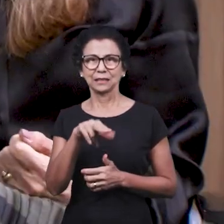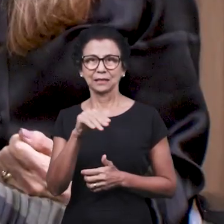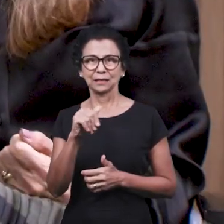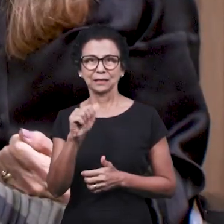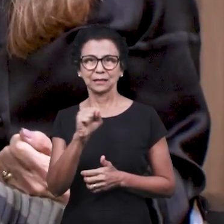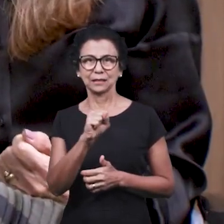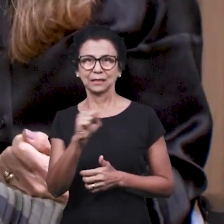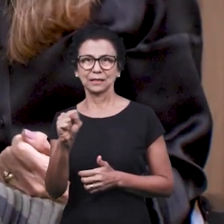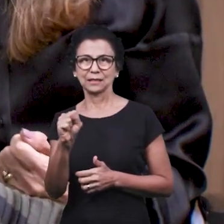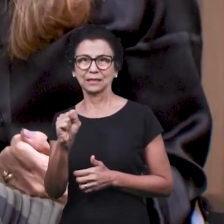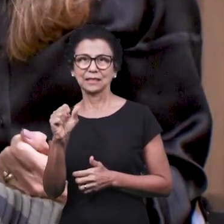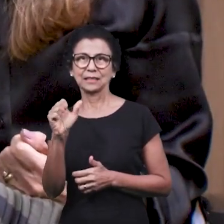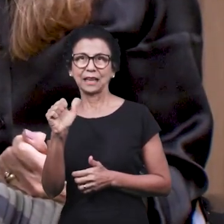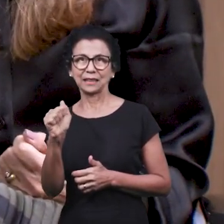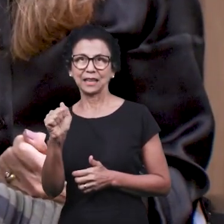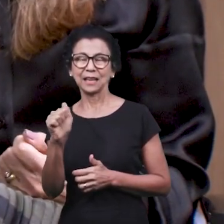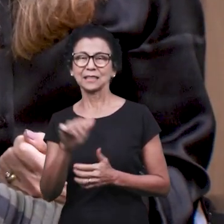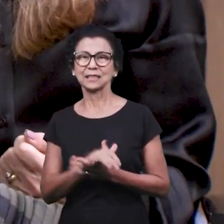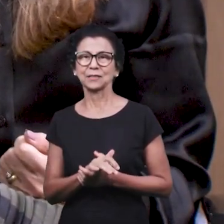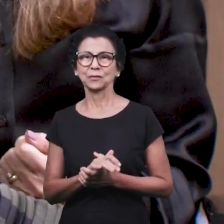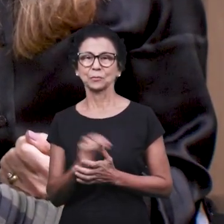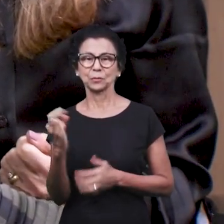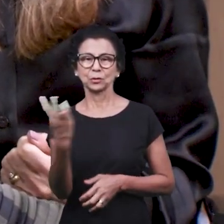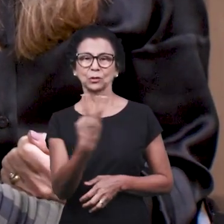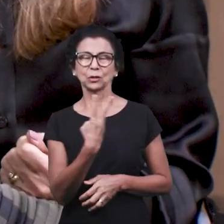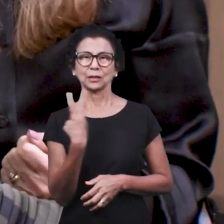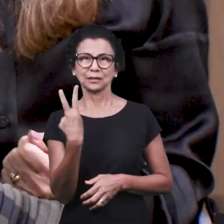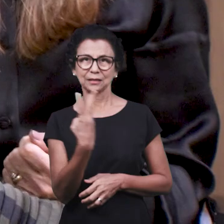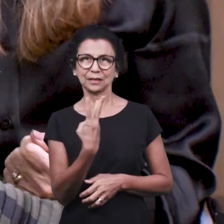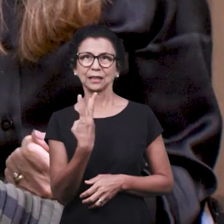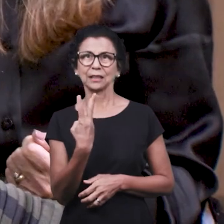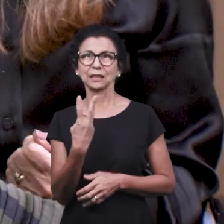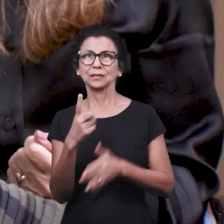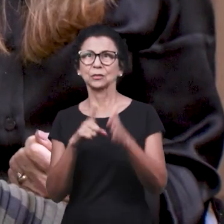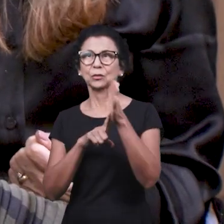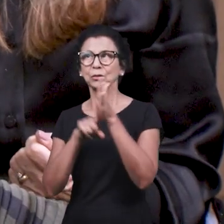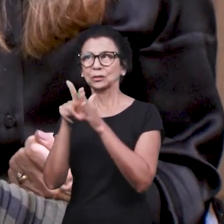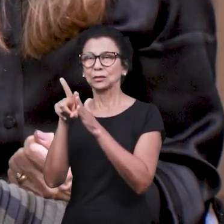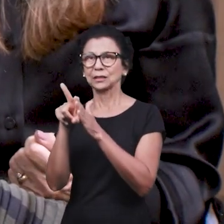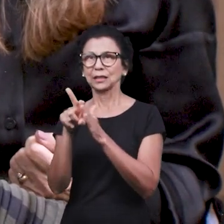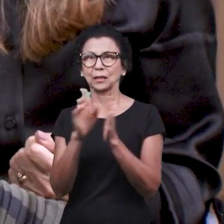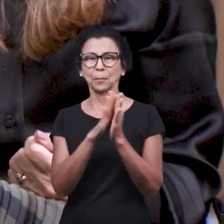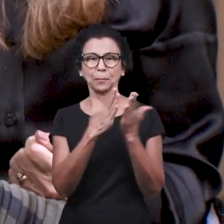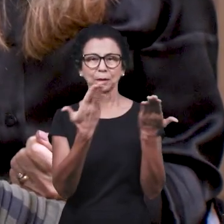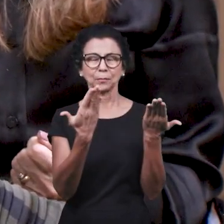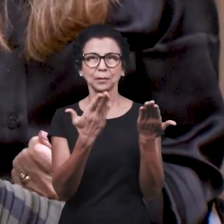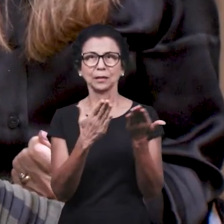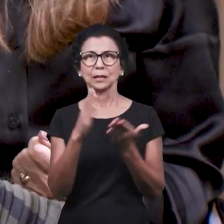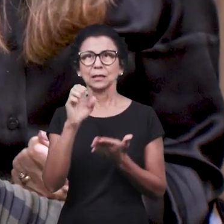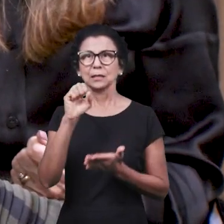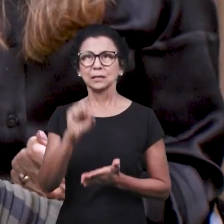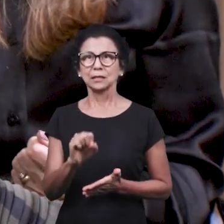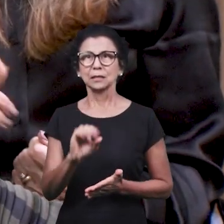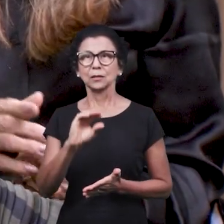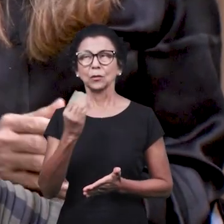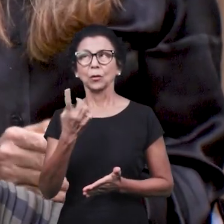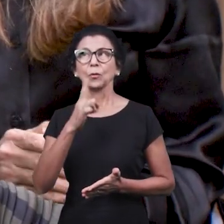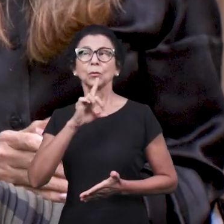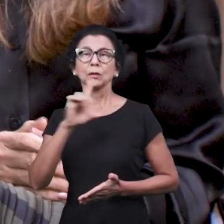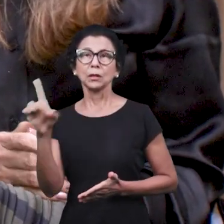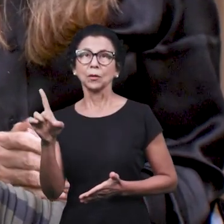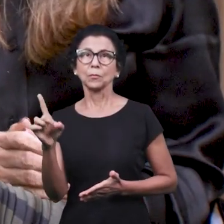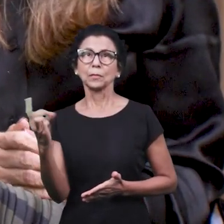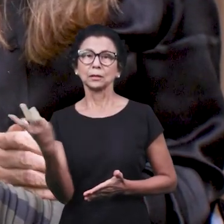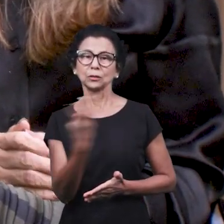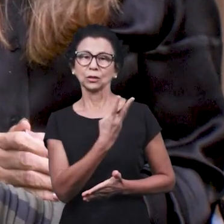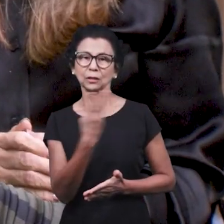o joelho de nós três. Ela falou, eu quero o sim ou não, mas tem que ser de nós